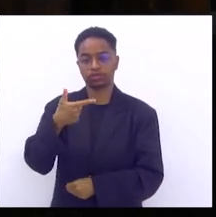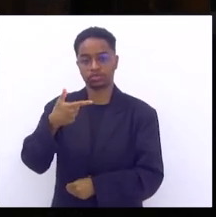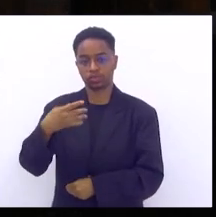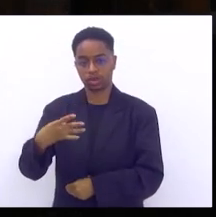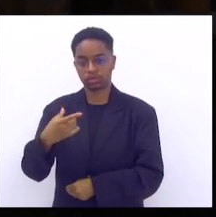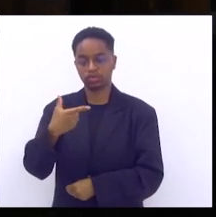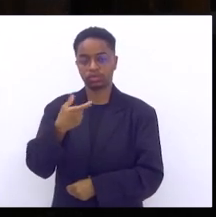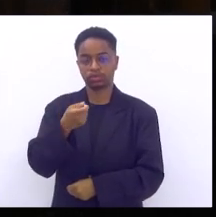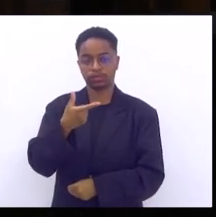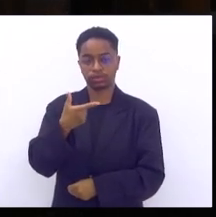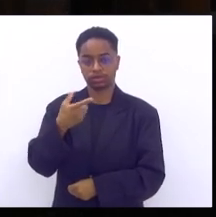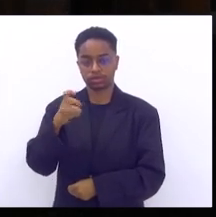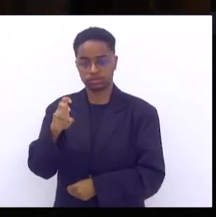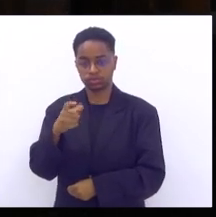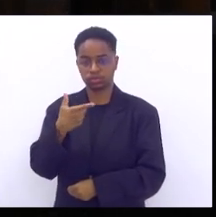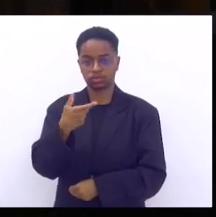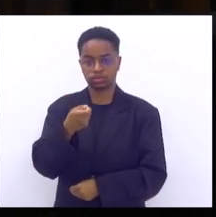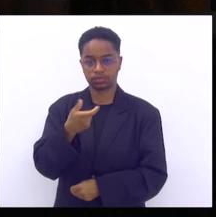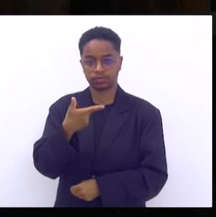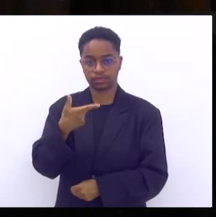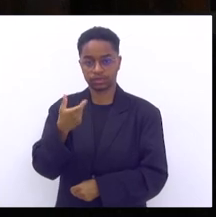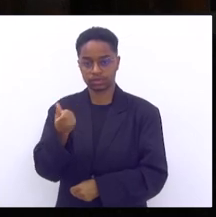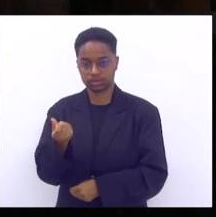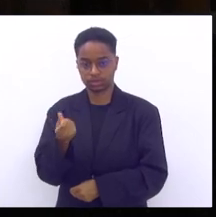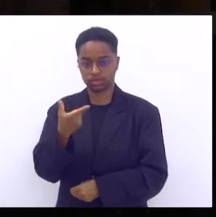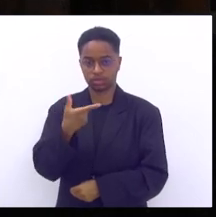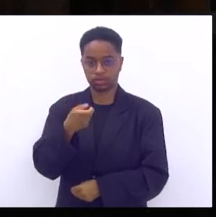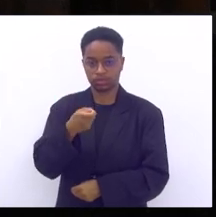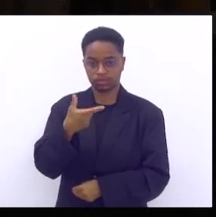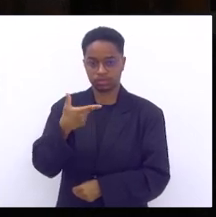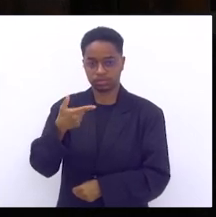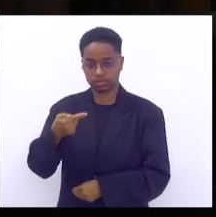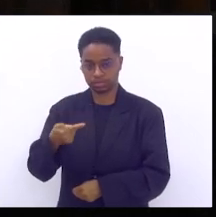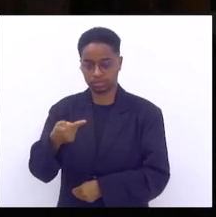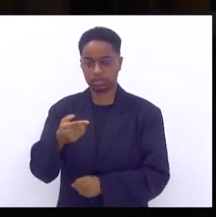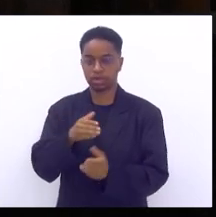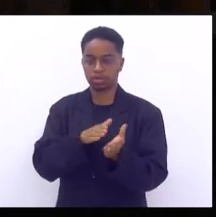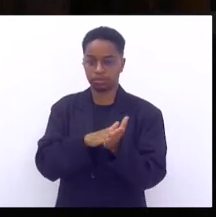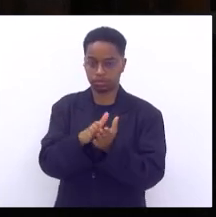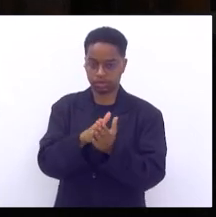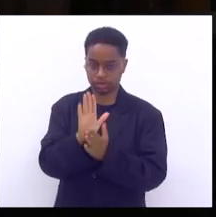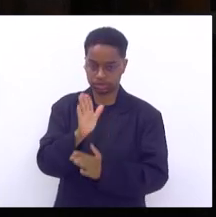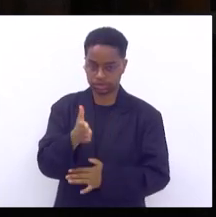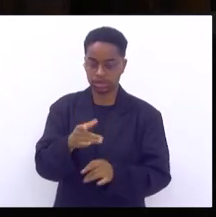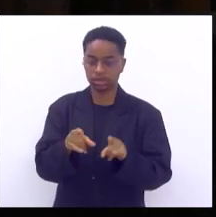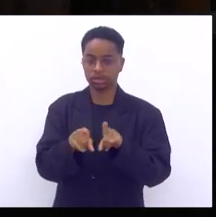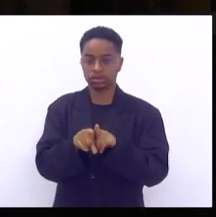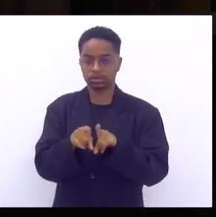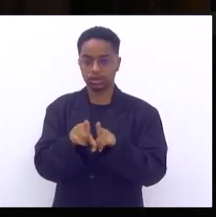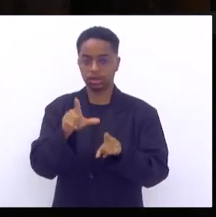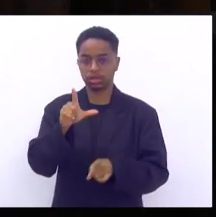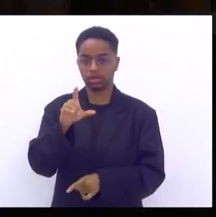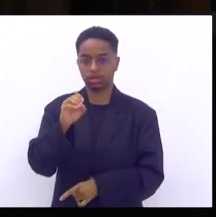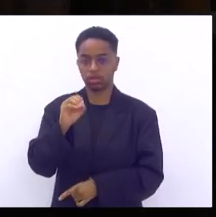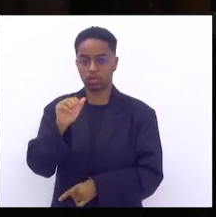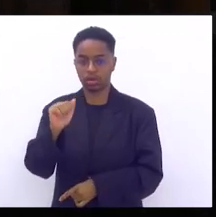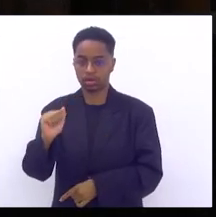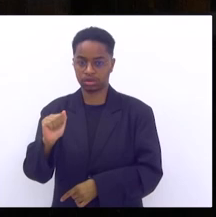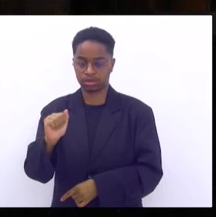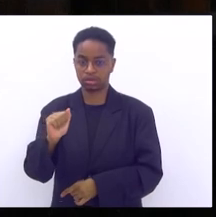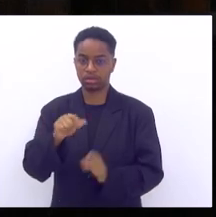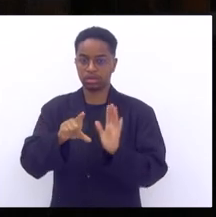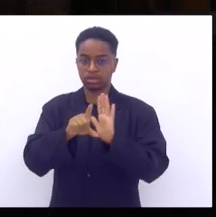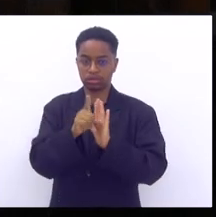4 anos, publicado já pela casa, está aqui para exame, e também a LOA de